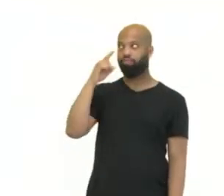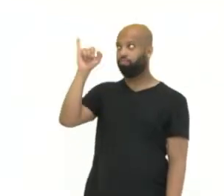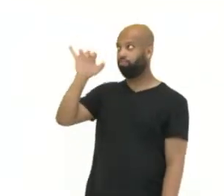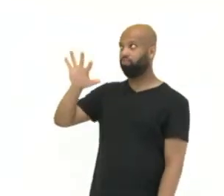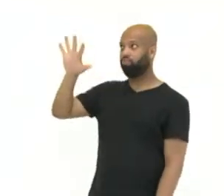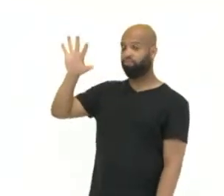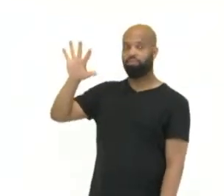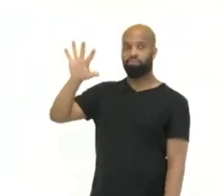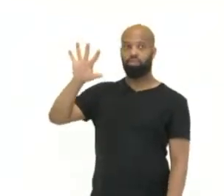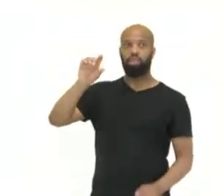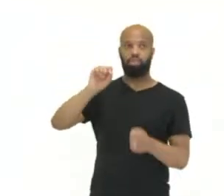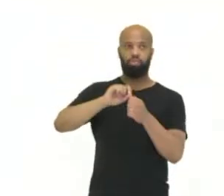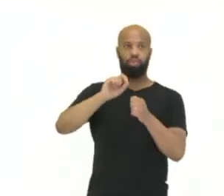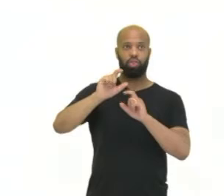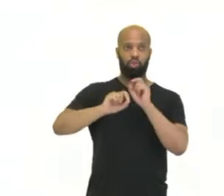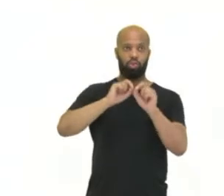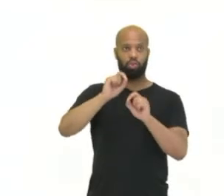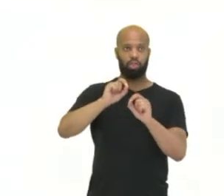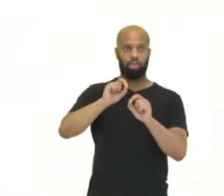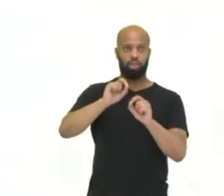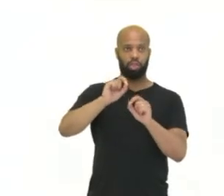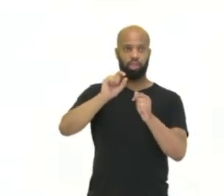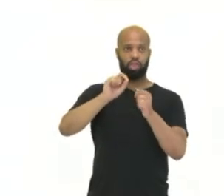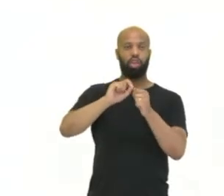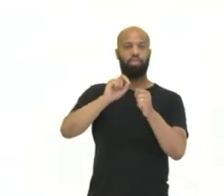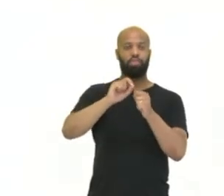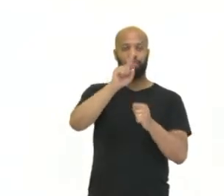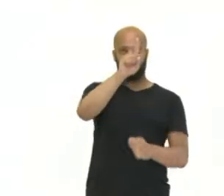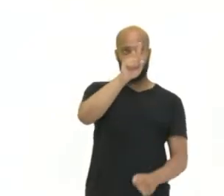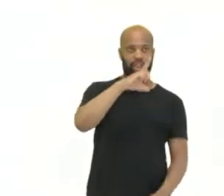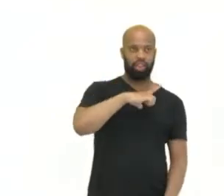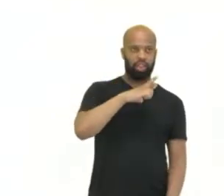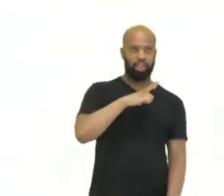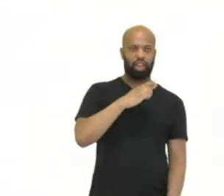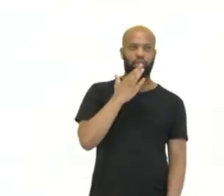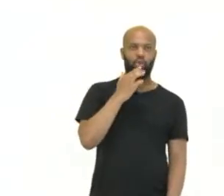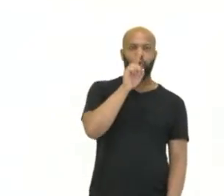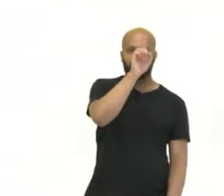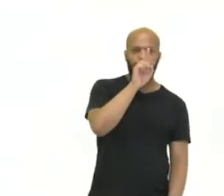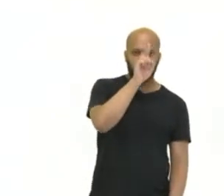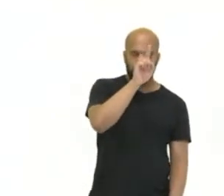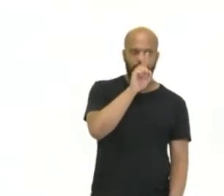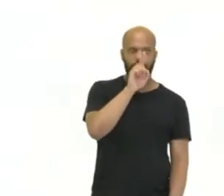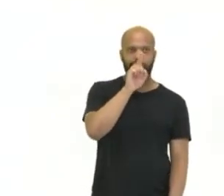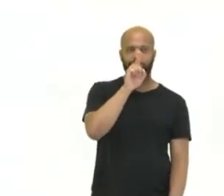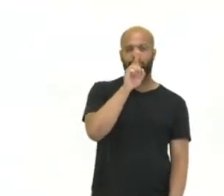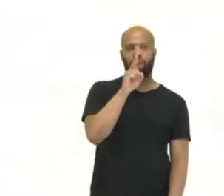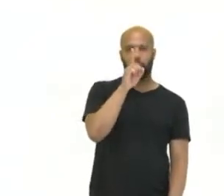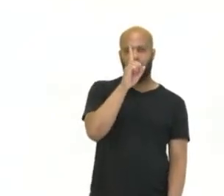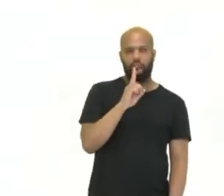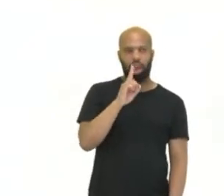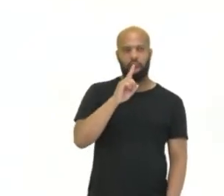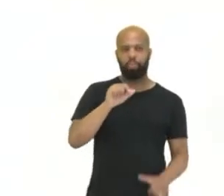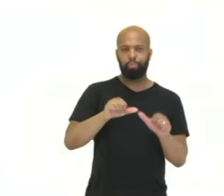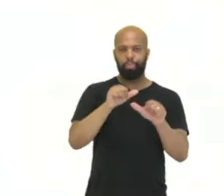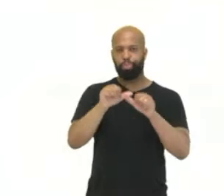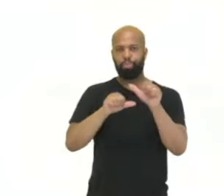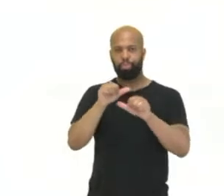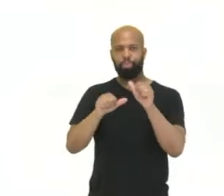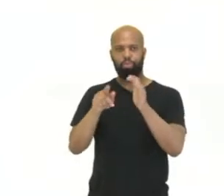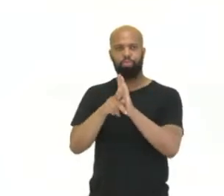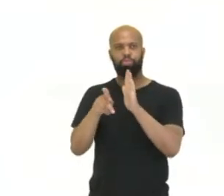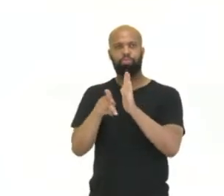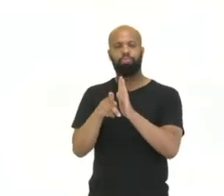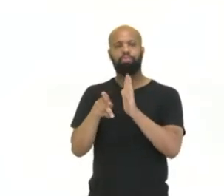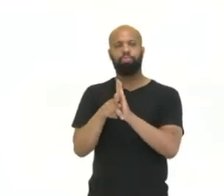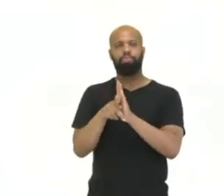graus para fabricar esse U roxinho, que é a minha figura 1. Ou ao contrário, a figura 1 ela foi